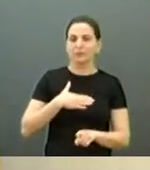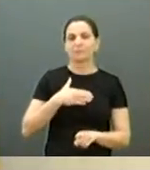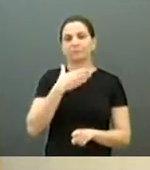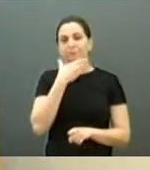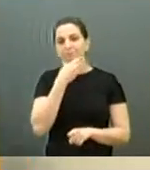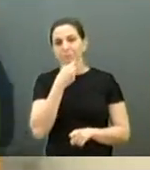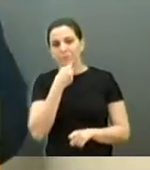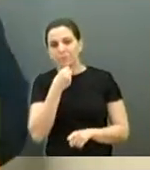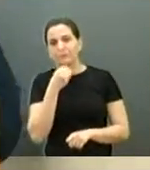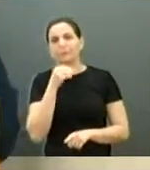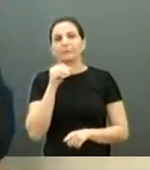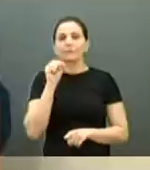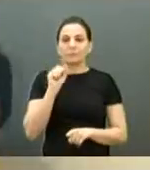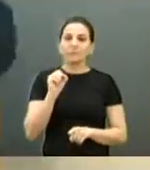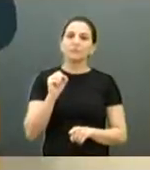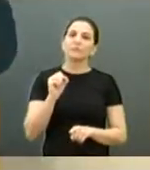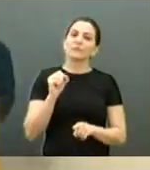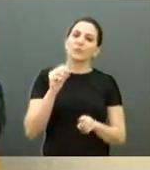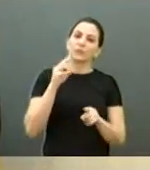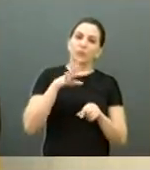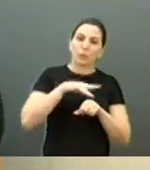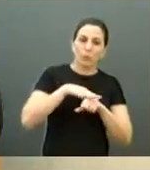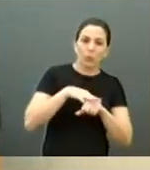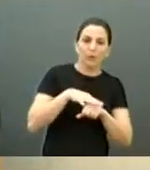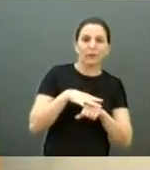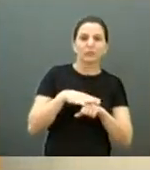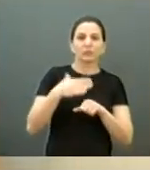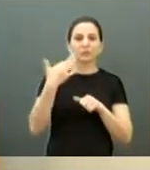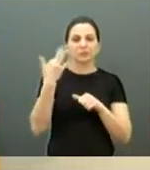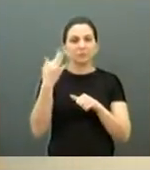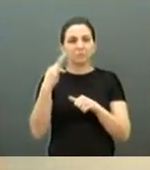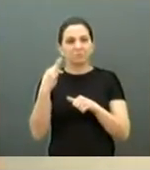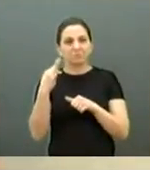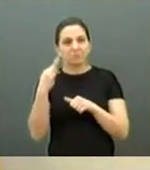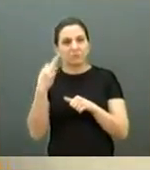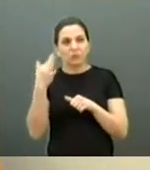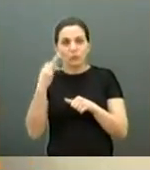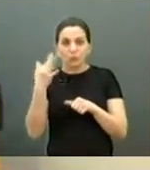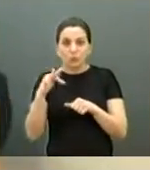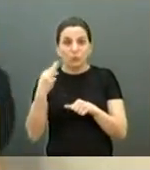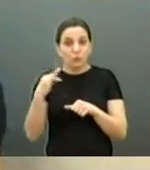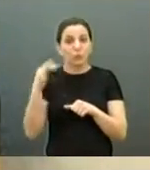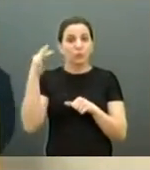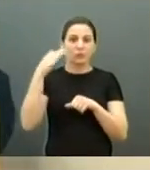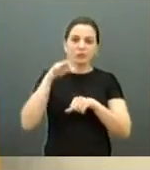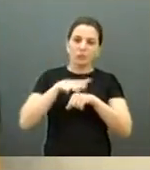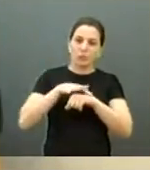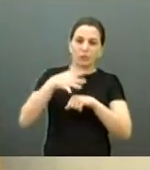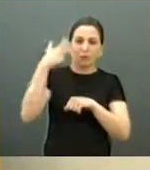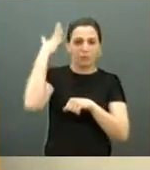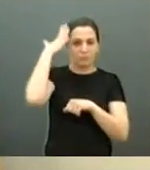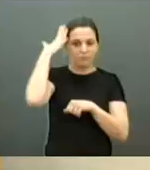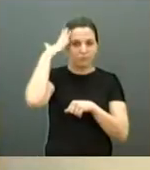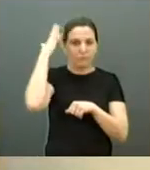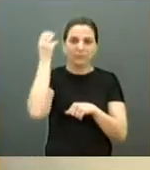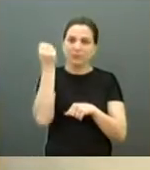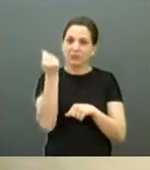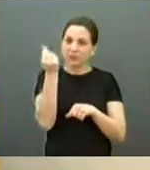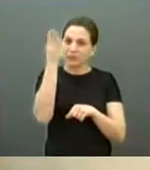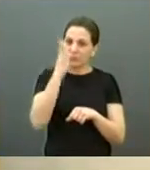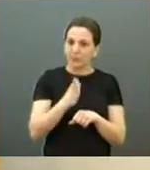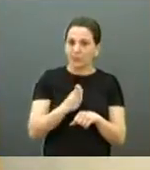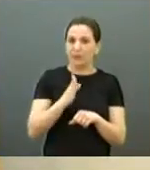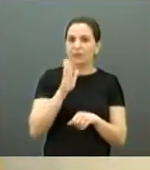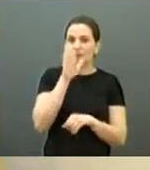casa com esse quadro na cabeça e somente hoje por volta das seis e meia da tarde conseguir